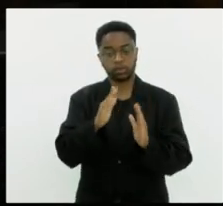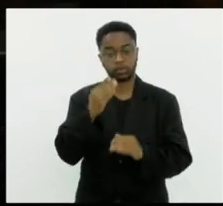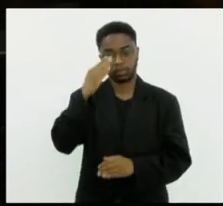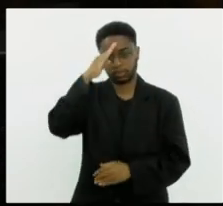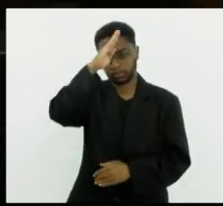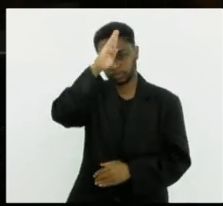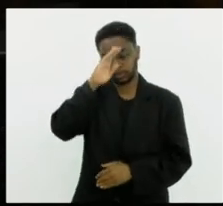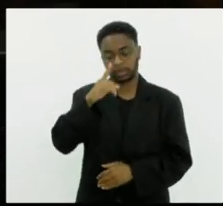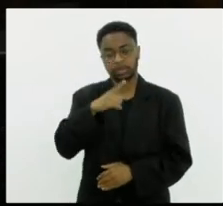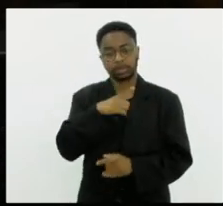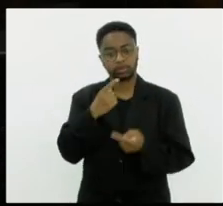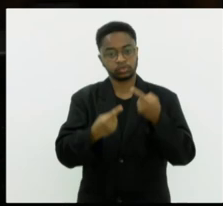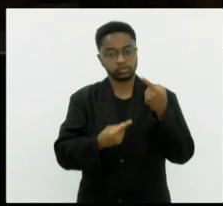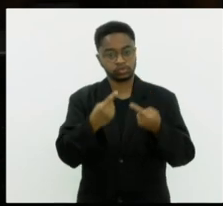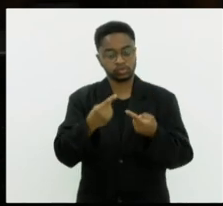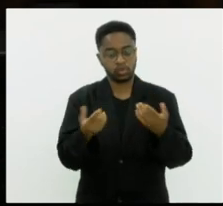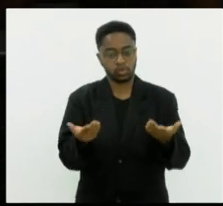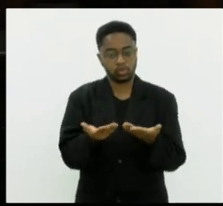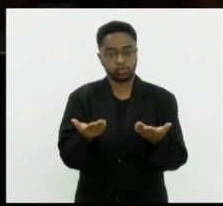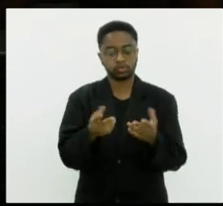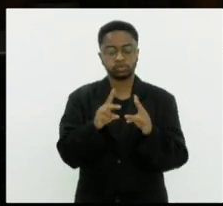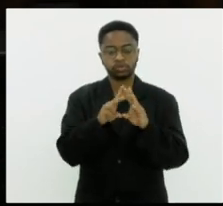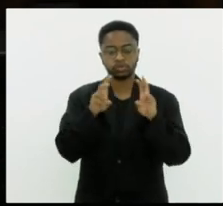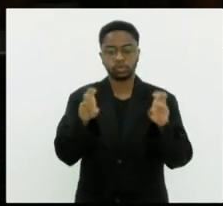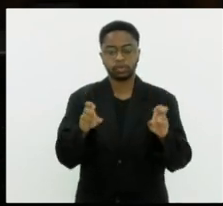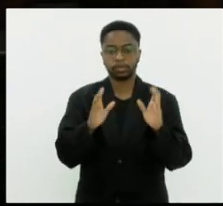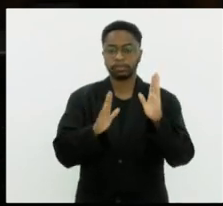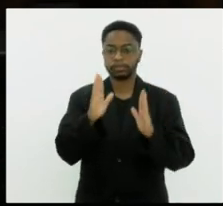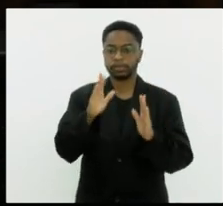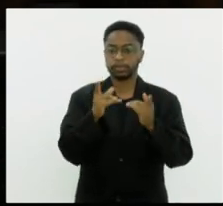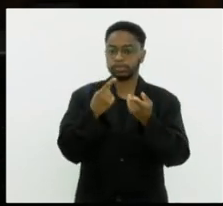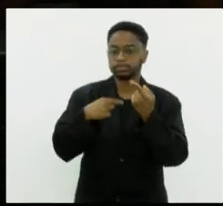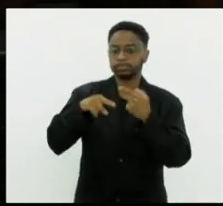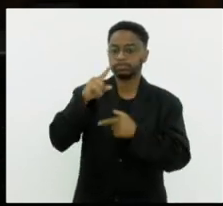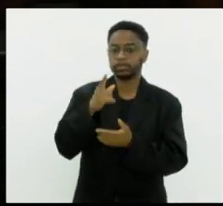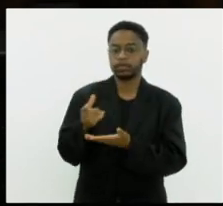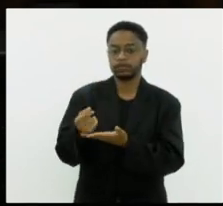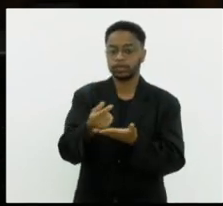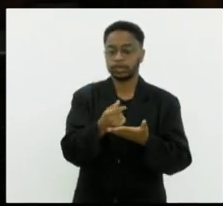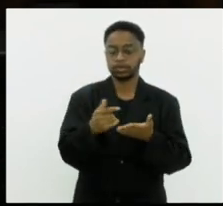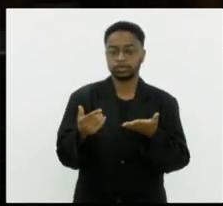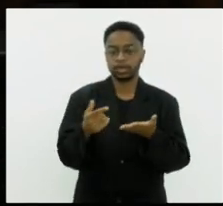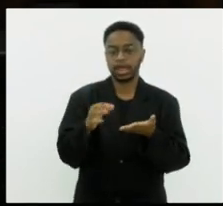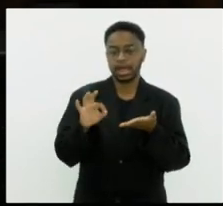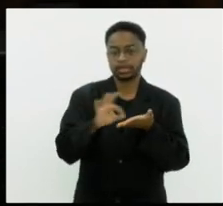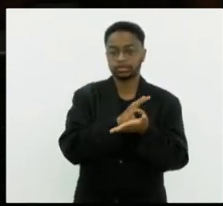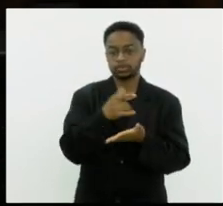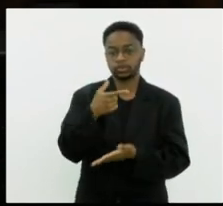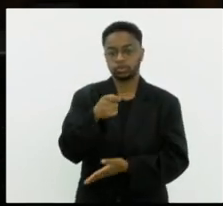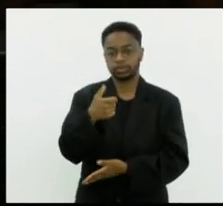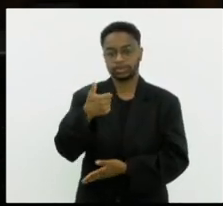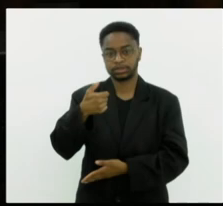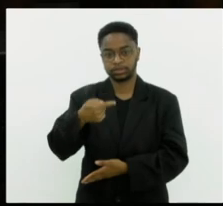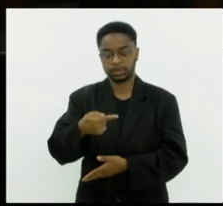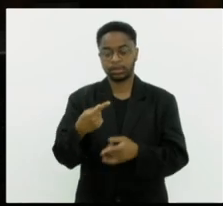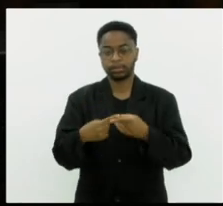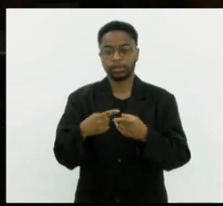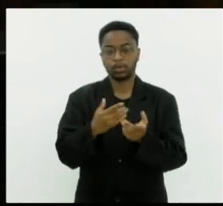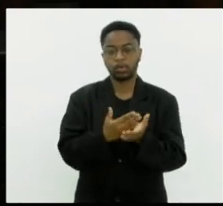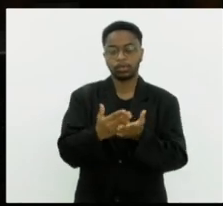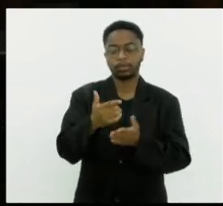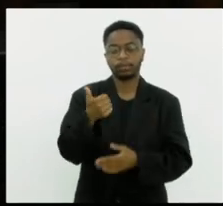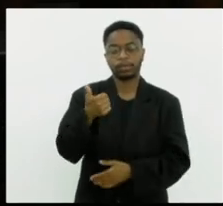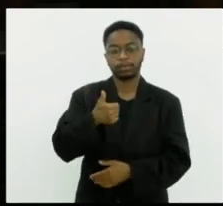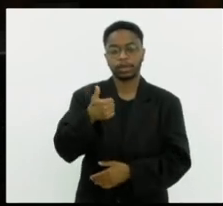se discutindo hoje sobre o regime de recuperação fiscal assinado em 2017, que o Estado do Rio, a partir do dia 1º